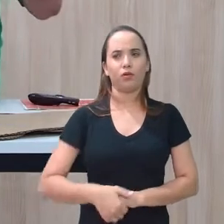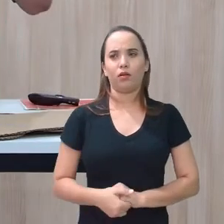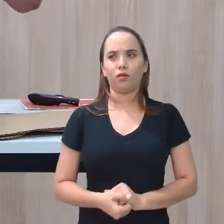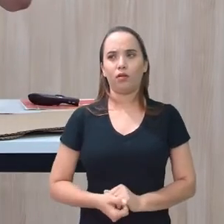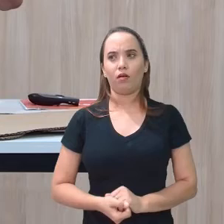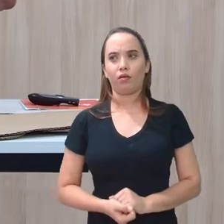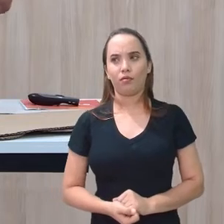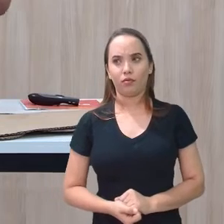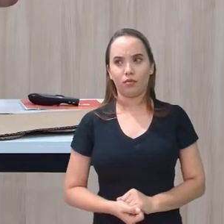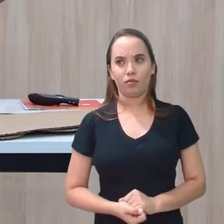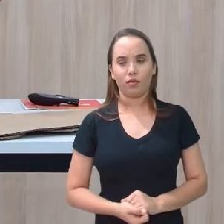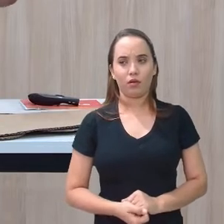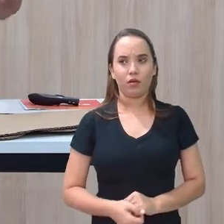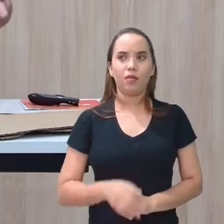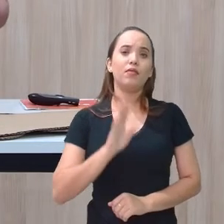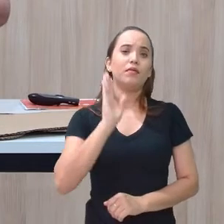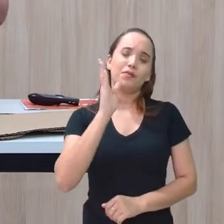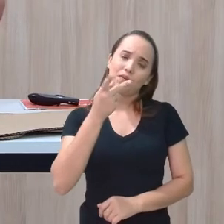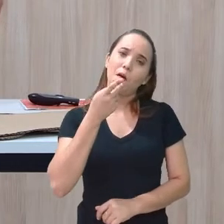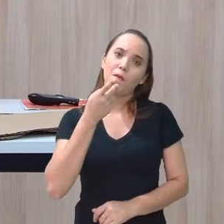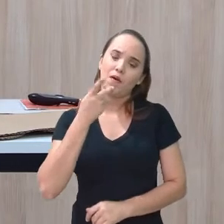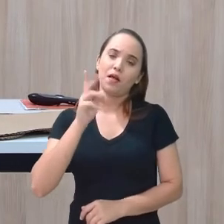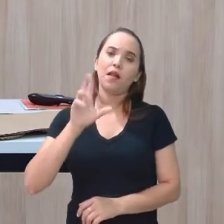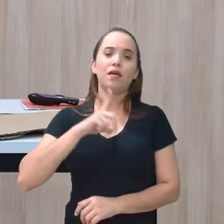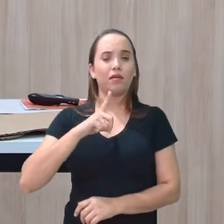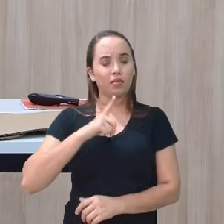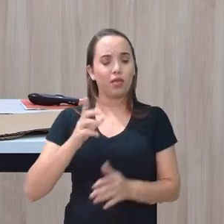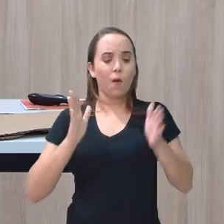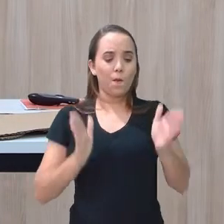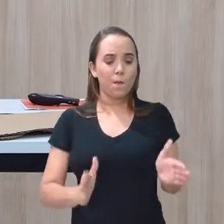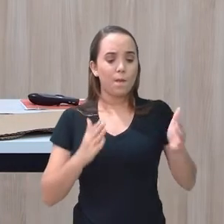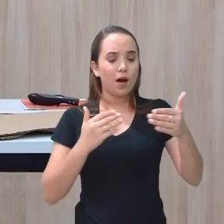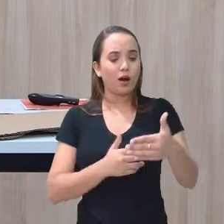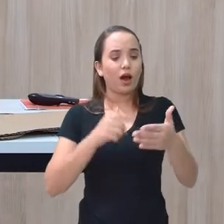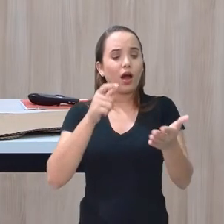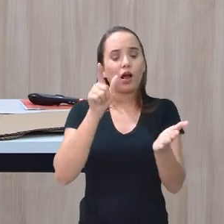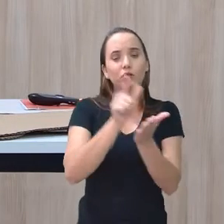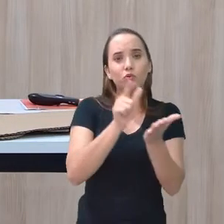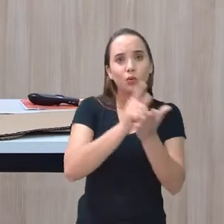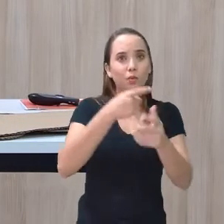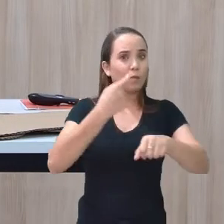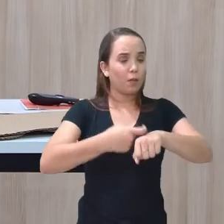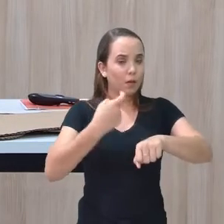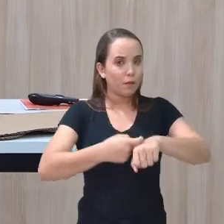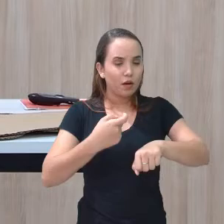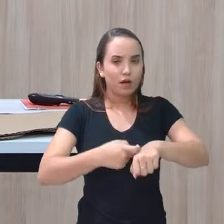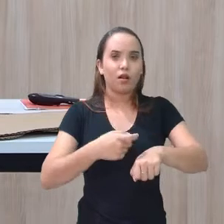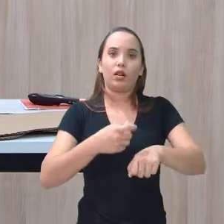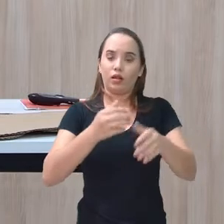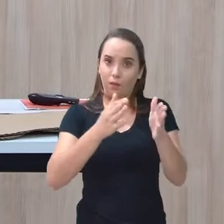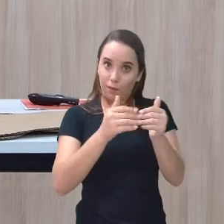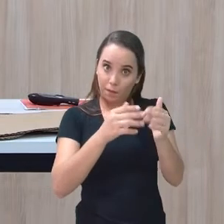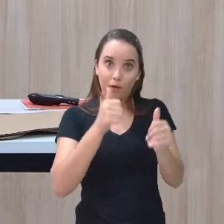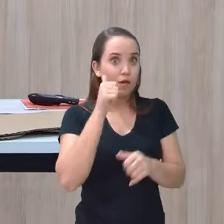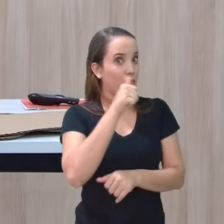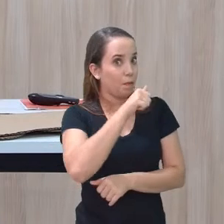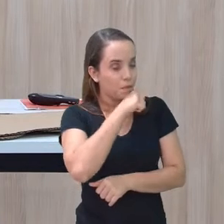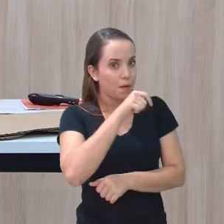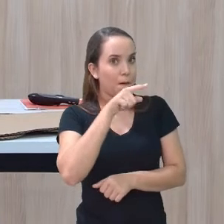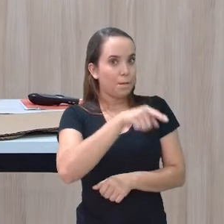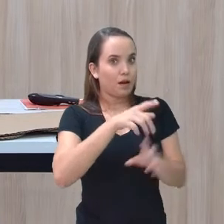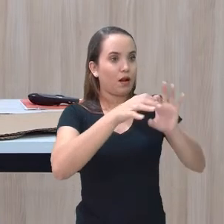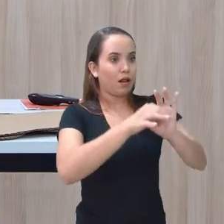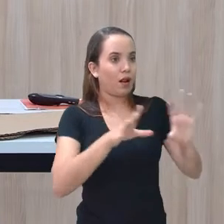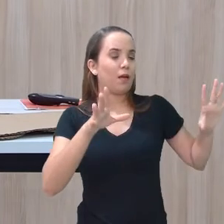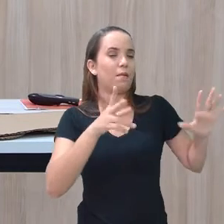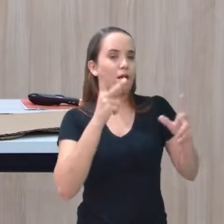né? Eu disse, tem uma caixa de papelão, a mãe autorizou cortar. Então, o que é que nós vamos fazer? Então, a primeira